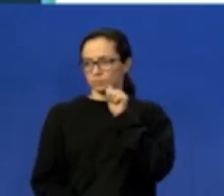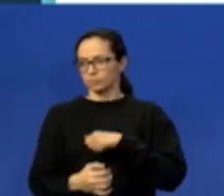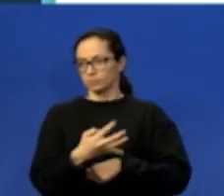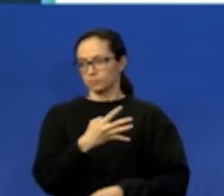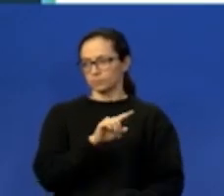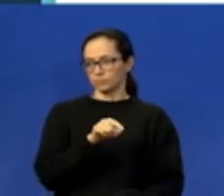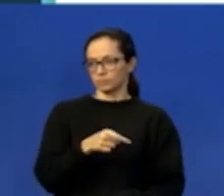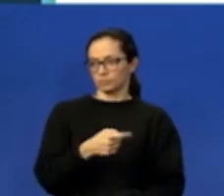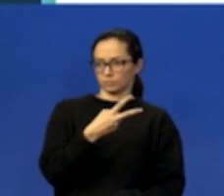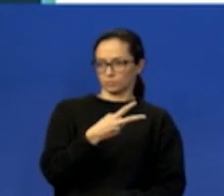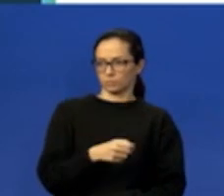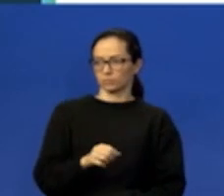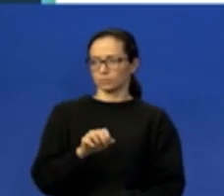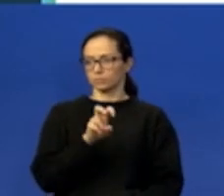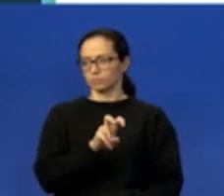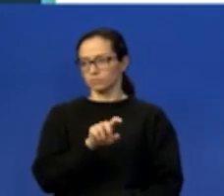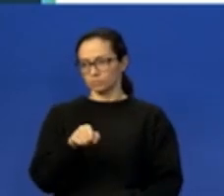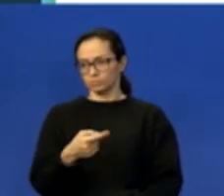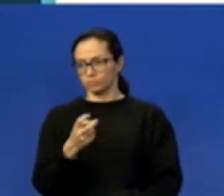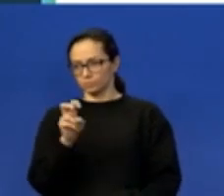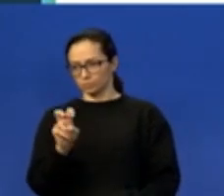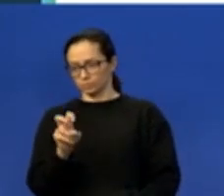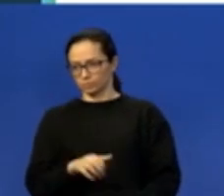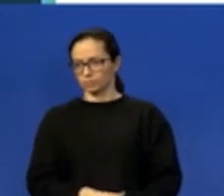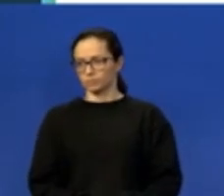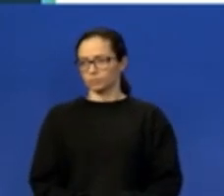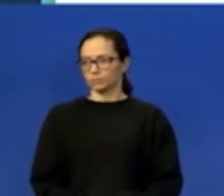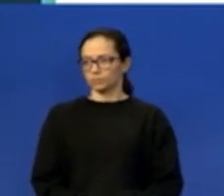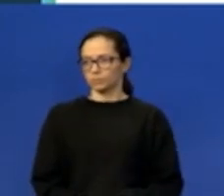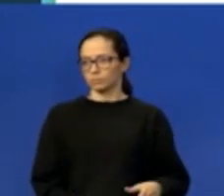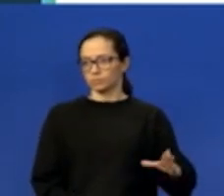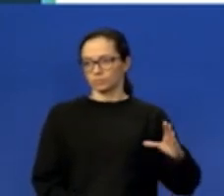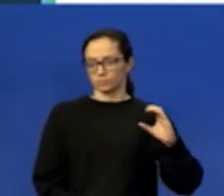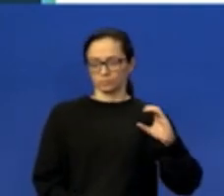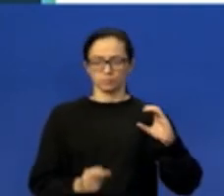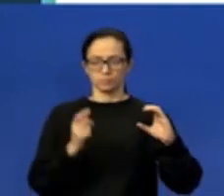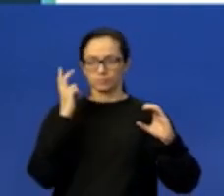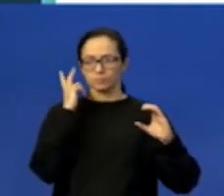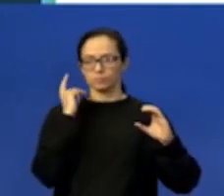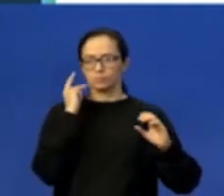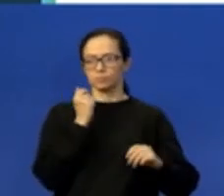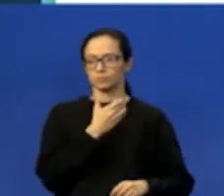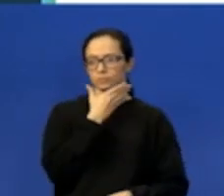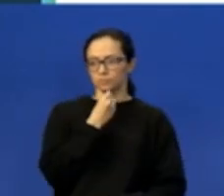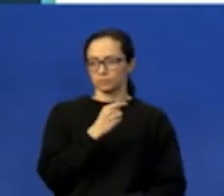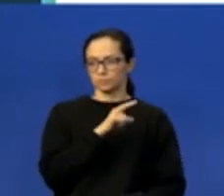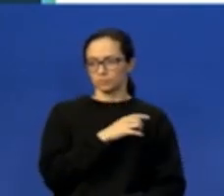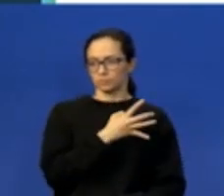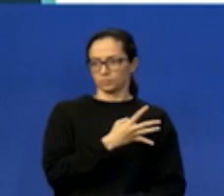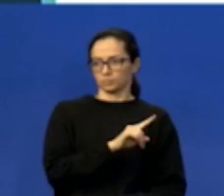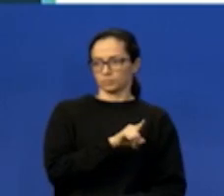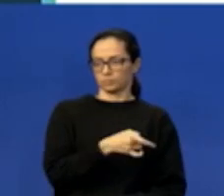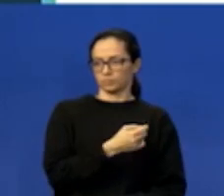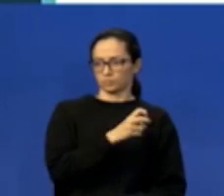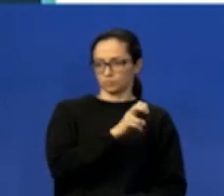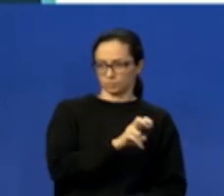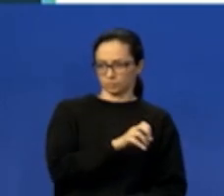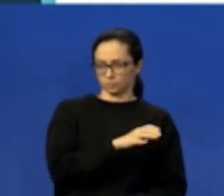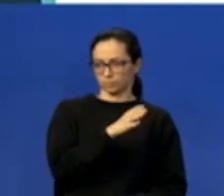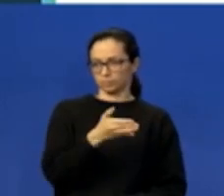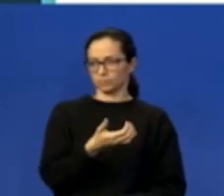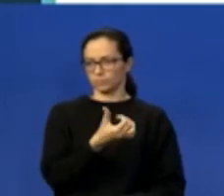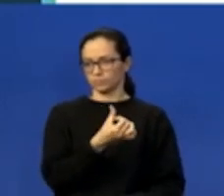nos homens variam entre 4,5 a 6 mil e nas mulheres de 4,2 a 5,5